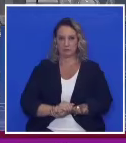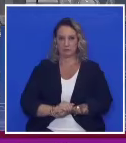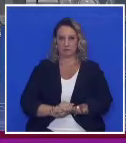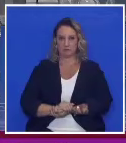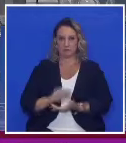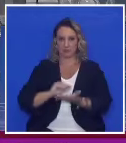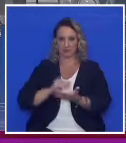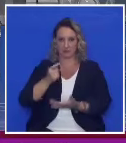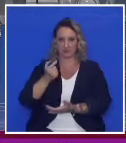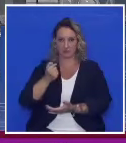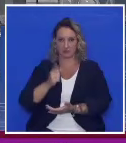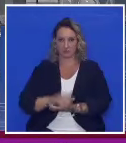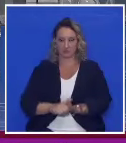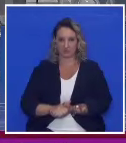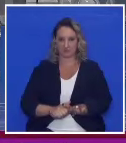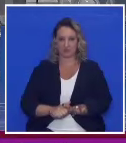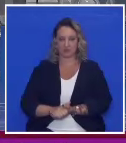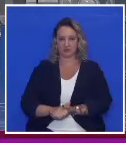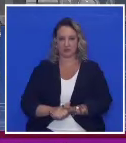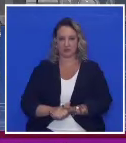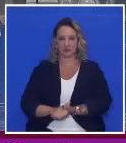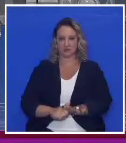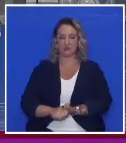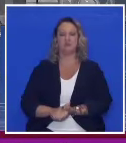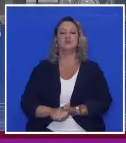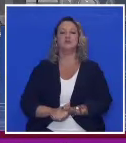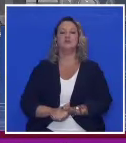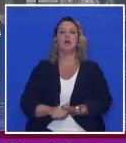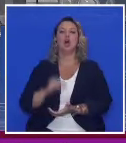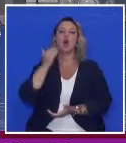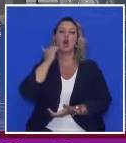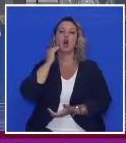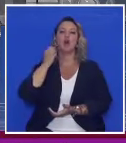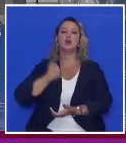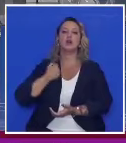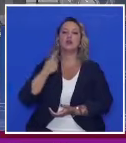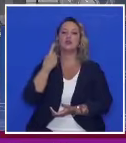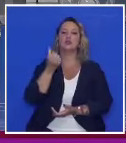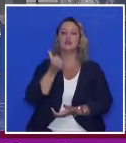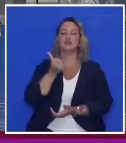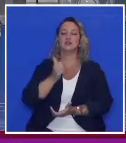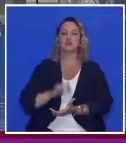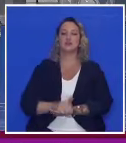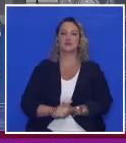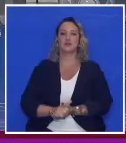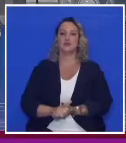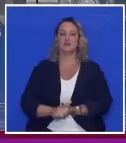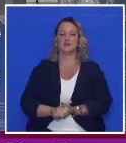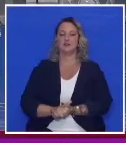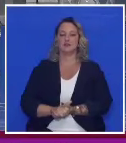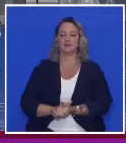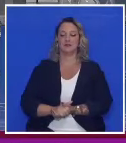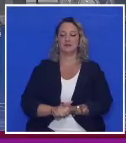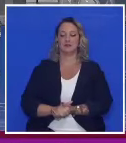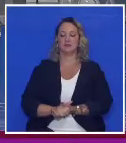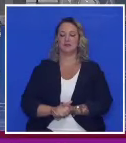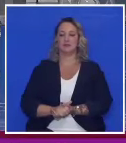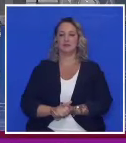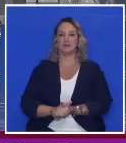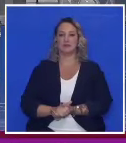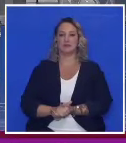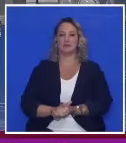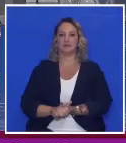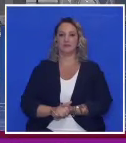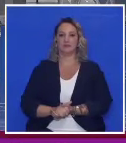Vamos lá, falta pouco, faltam apenas 2 números. Bola rosa número 16, rosa